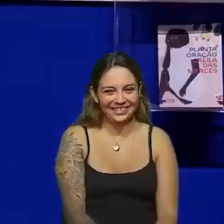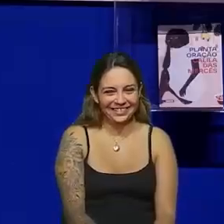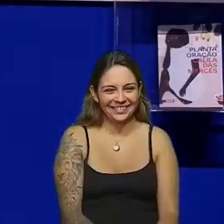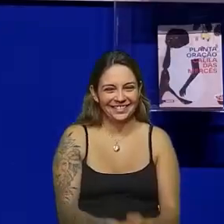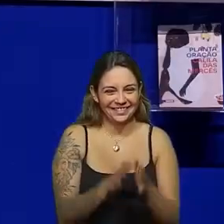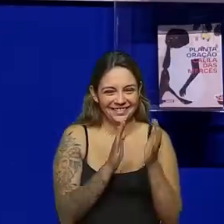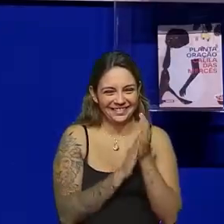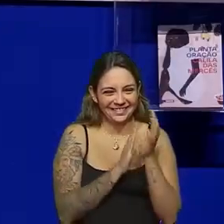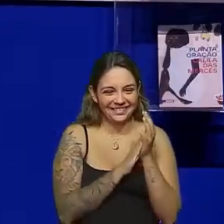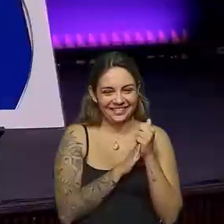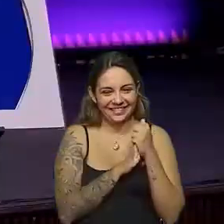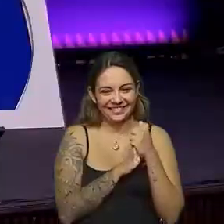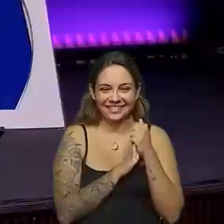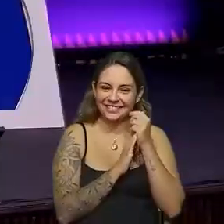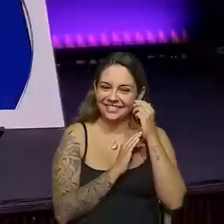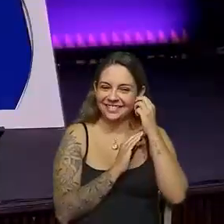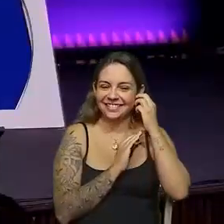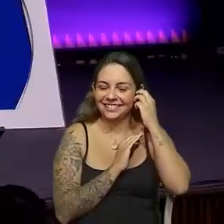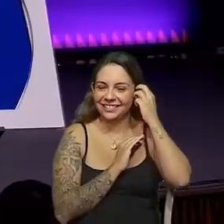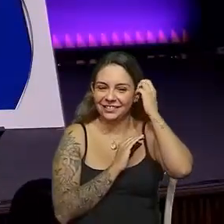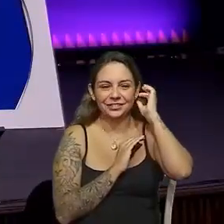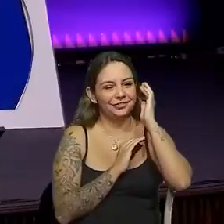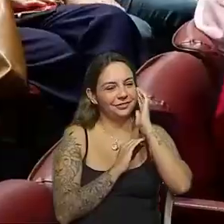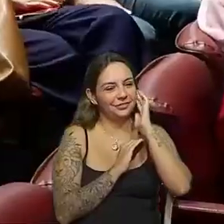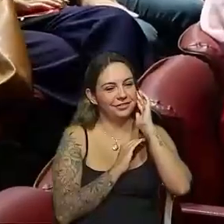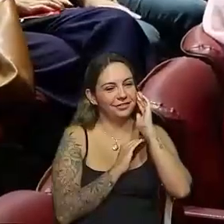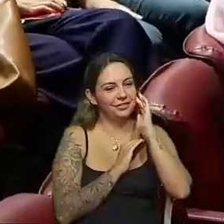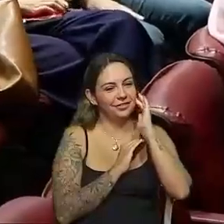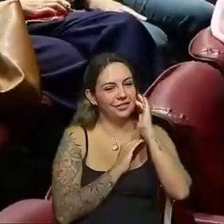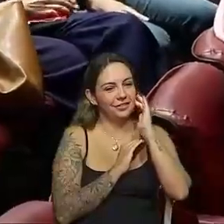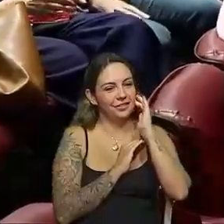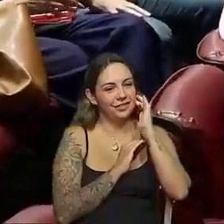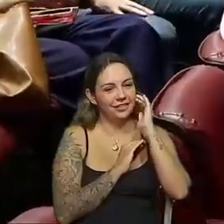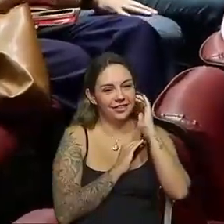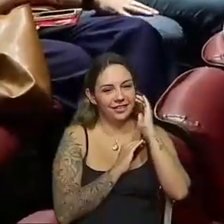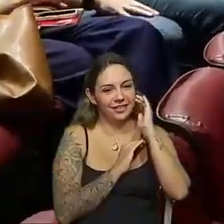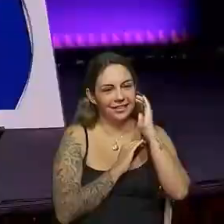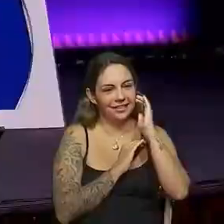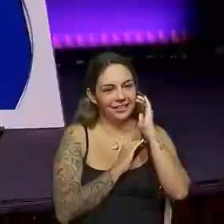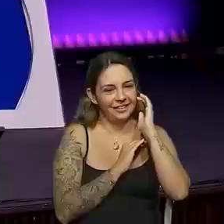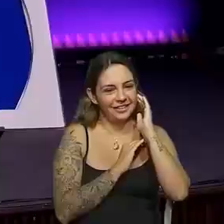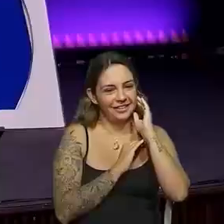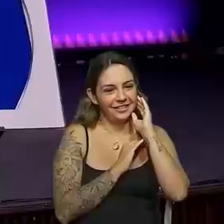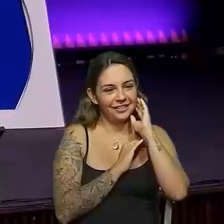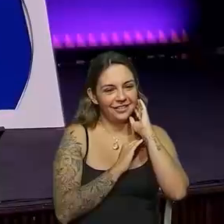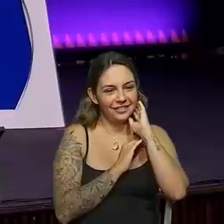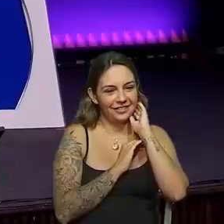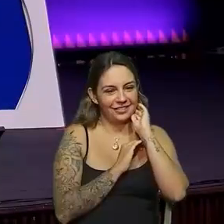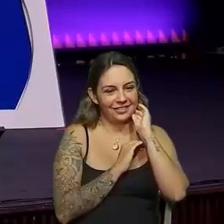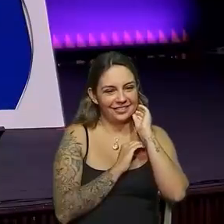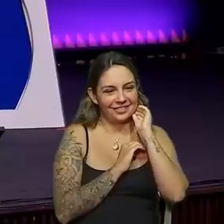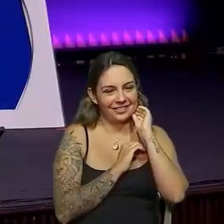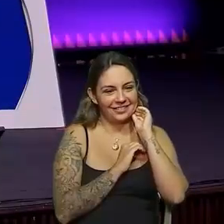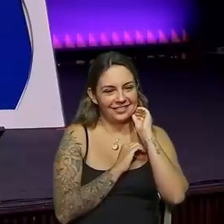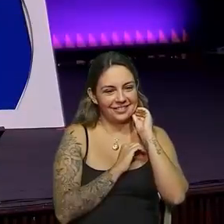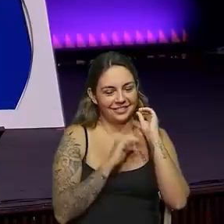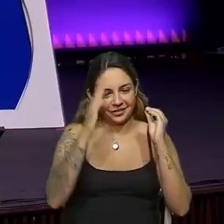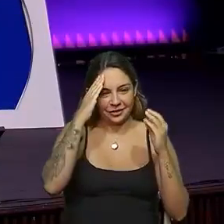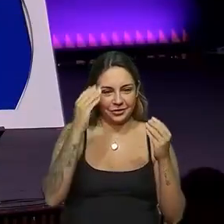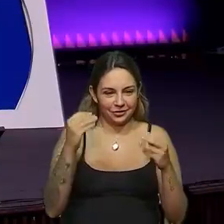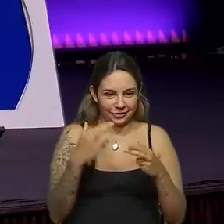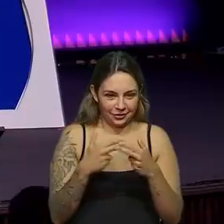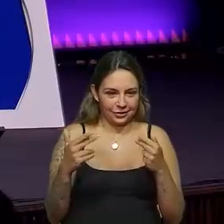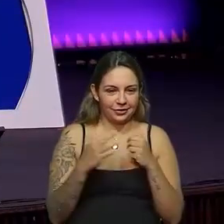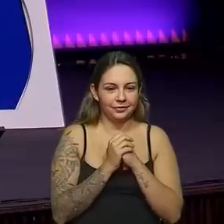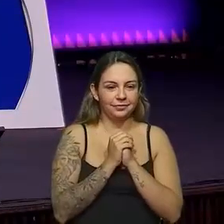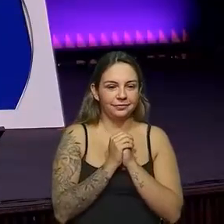Paulo, ficaria horas te escutando. Eu também, eu queria mais. Não, mas eu pensei muitas